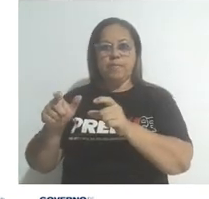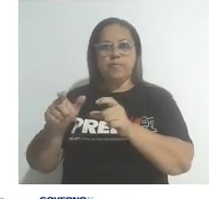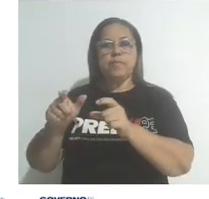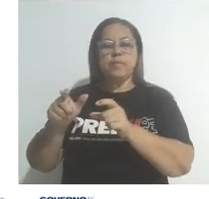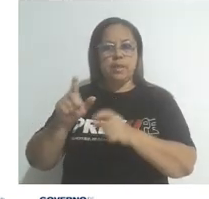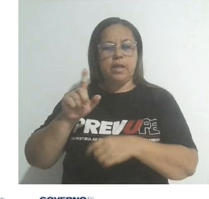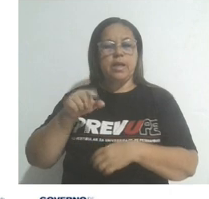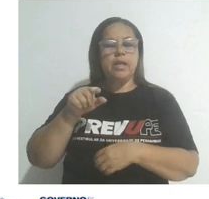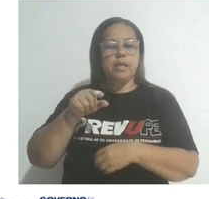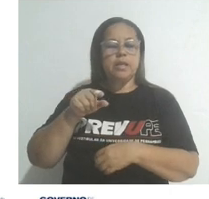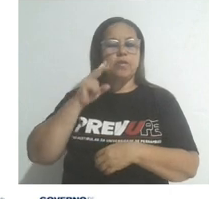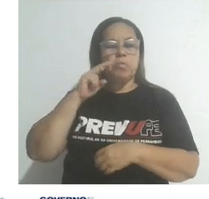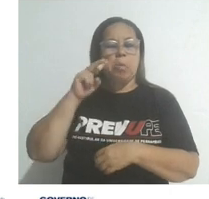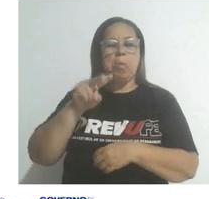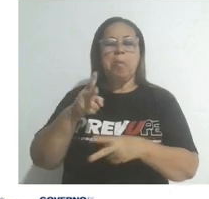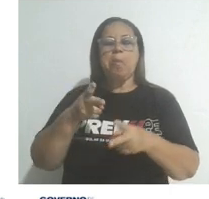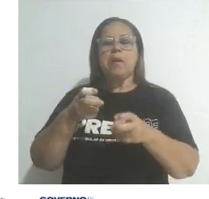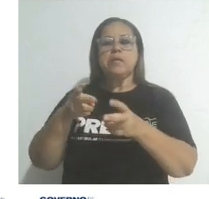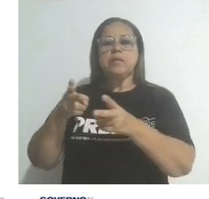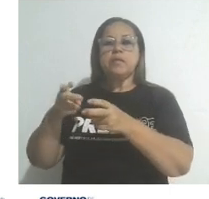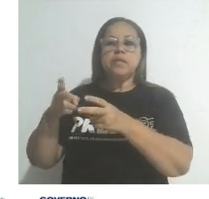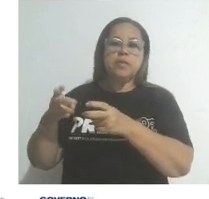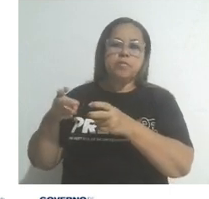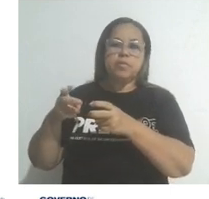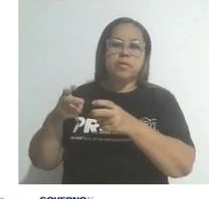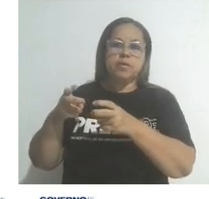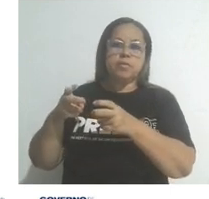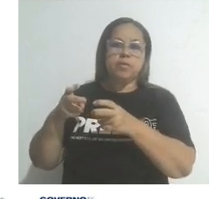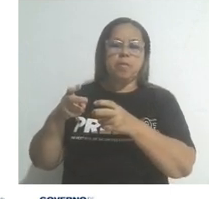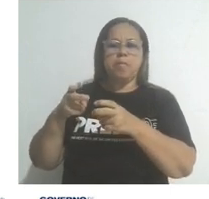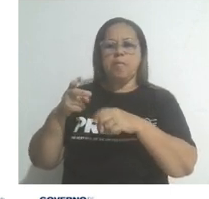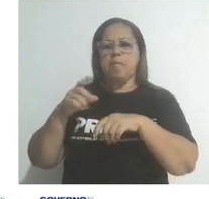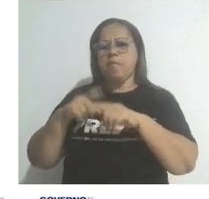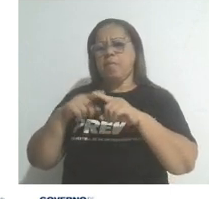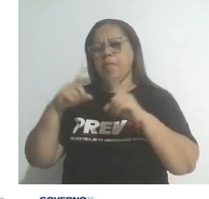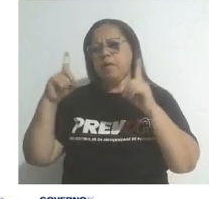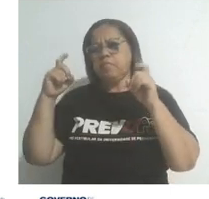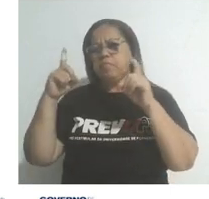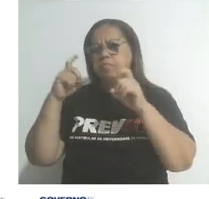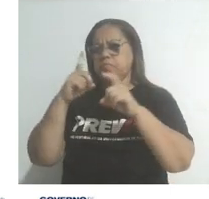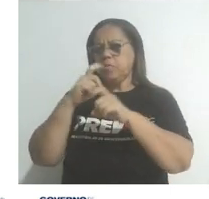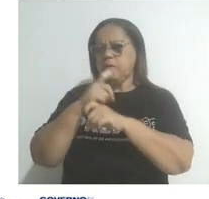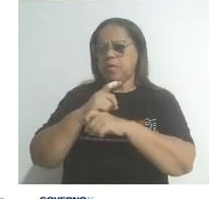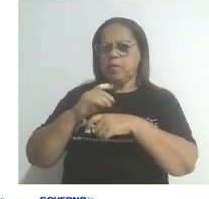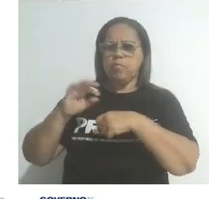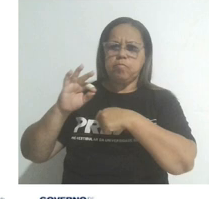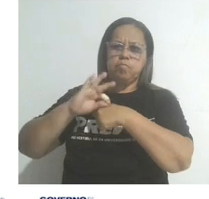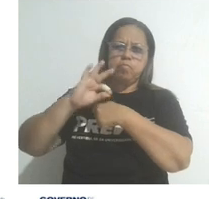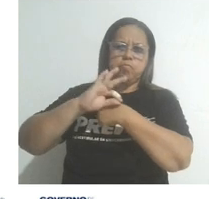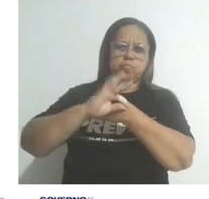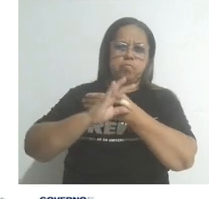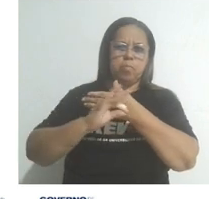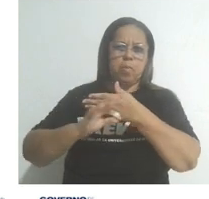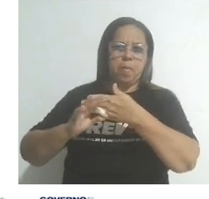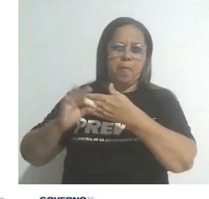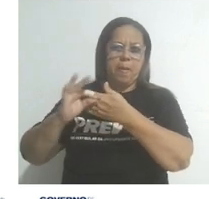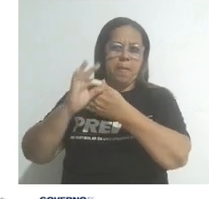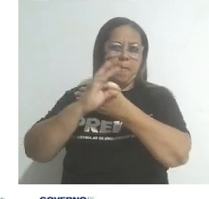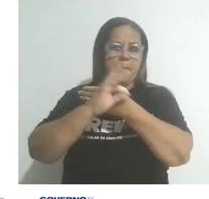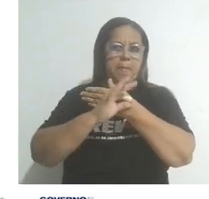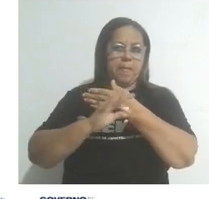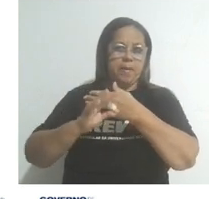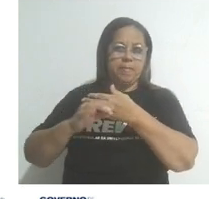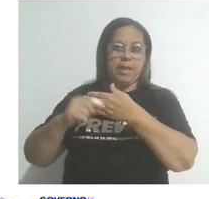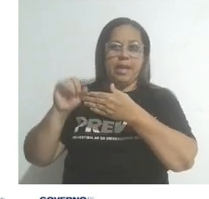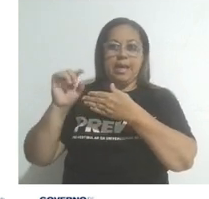células eucariontes, pessoal, como vocês percebem na imagem, elas são células mais complexas, com diversas organelas dentro dela, e cada